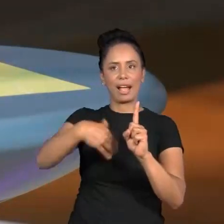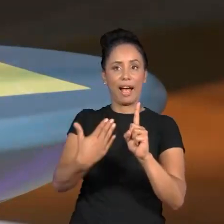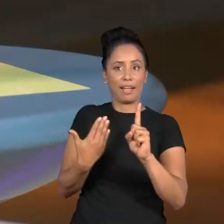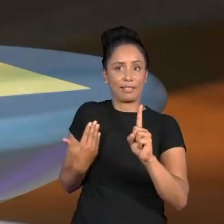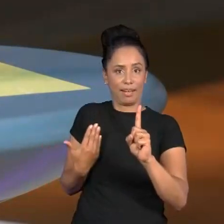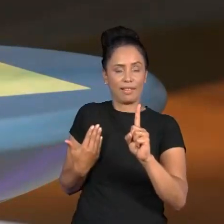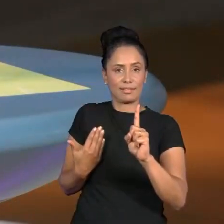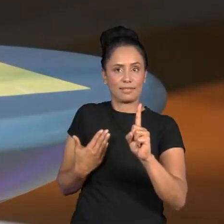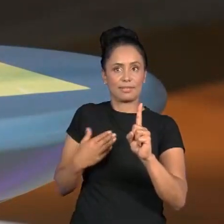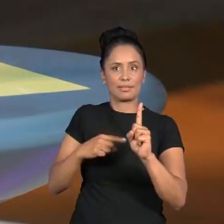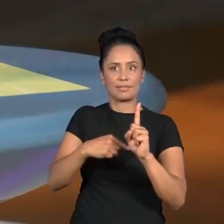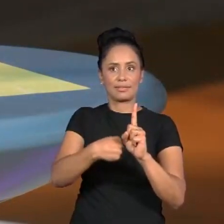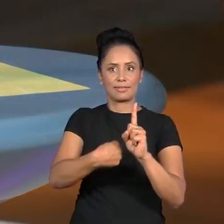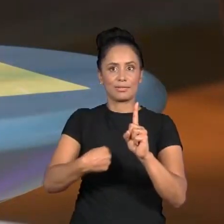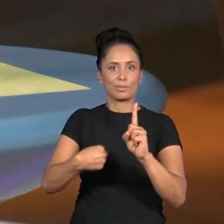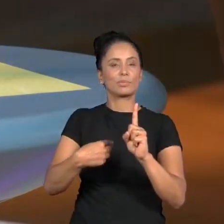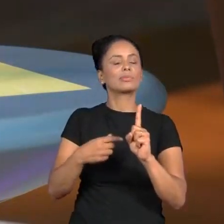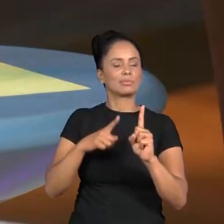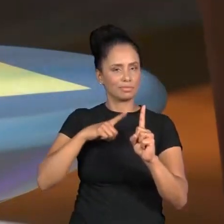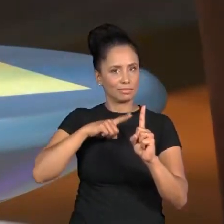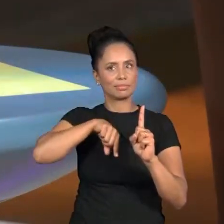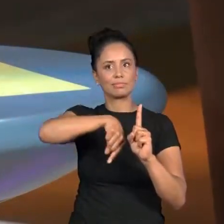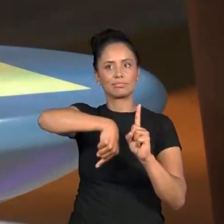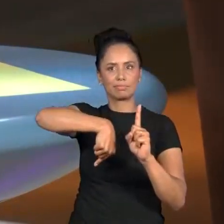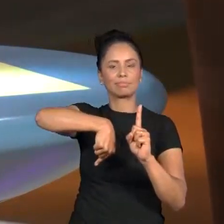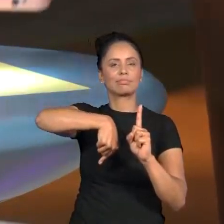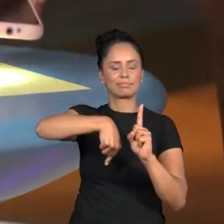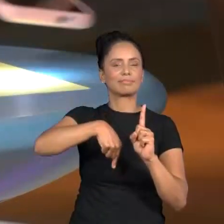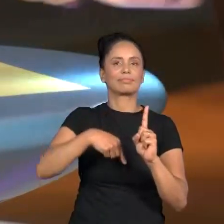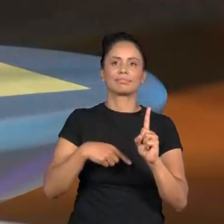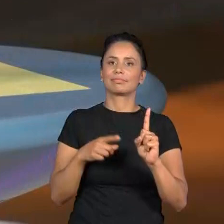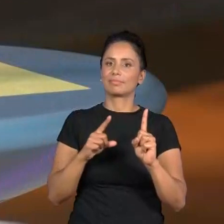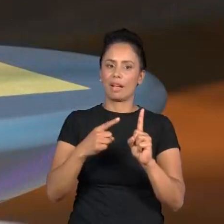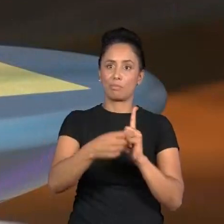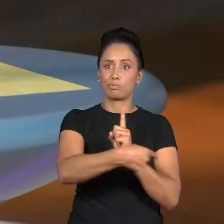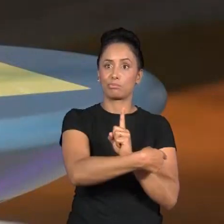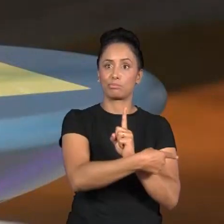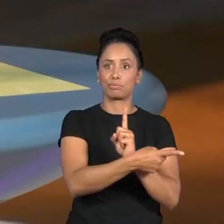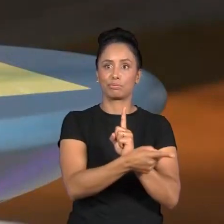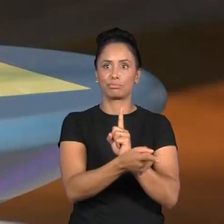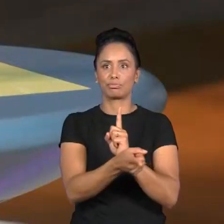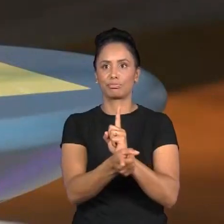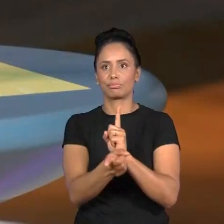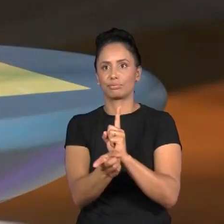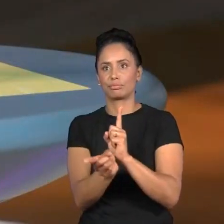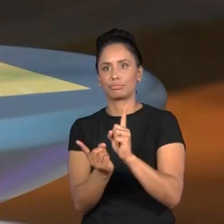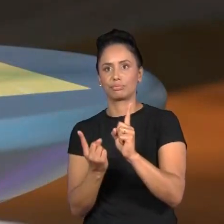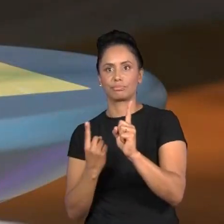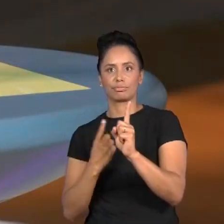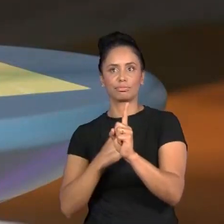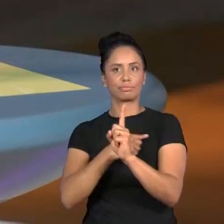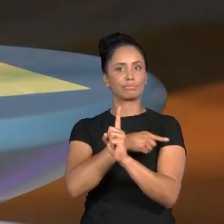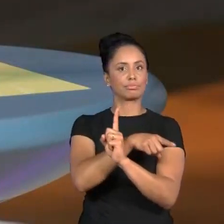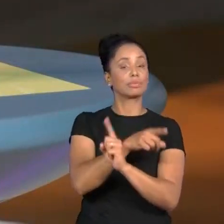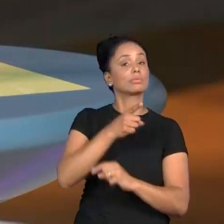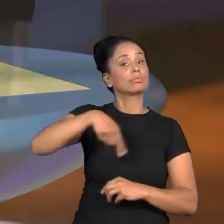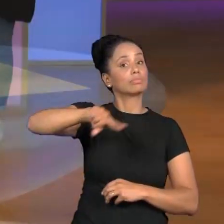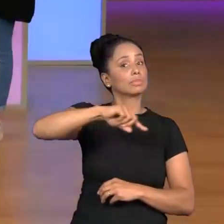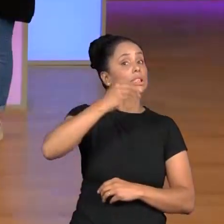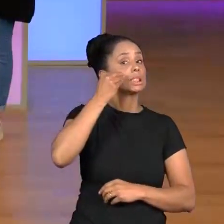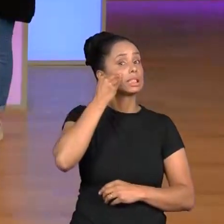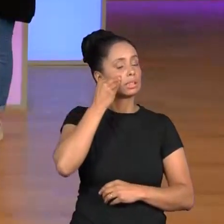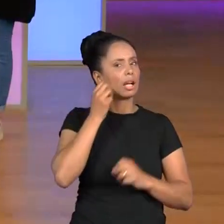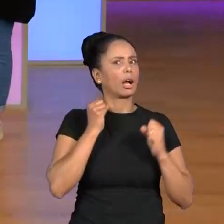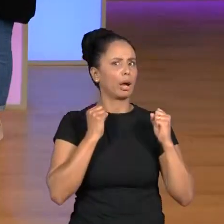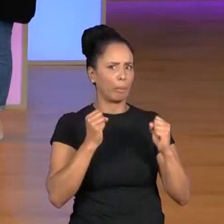dá para ver a sombra se mexendo, professora. Muito bom. Então vocês podem aí também fazer esse teste, não é?